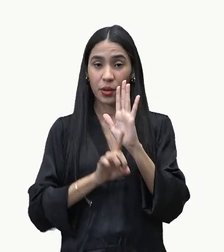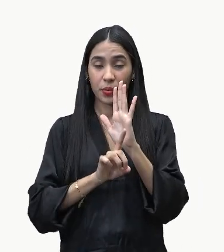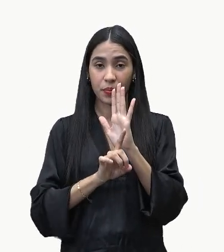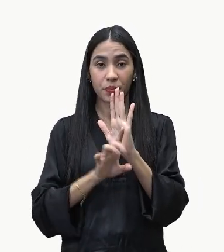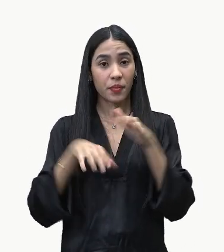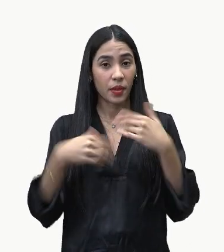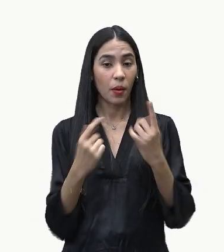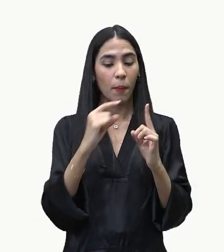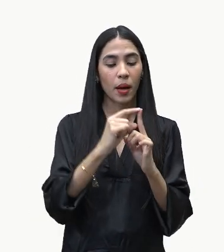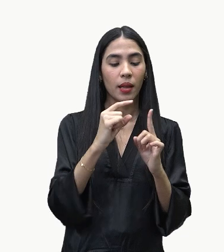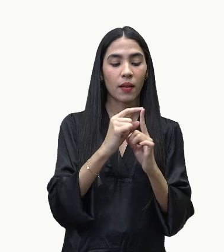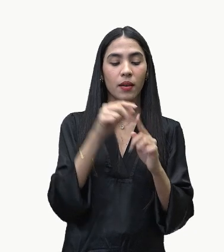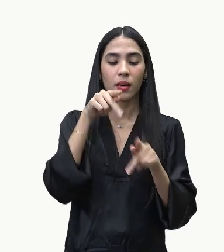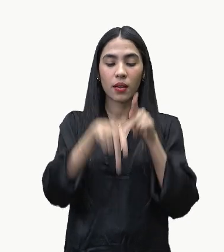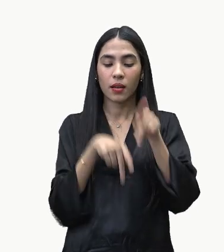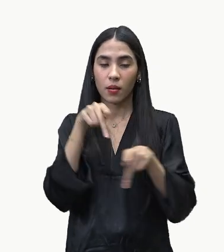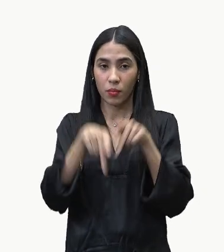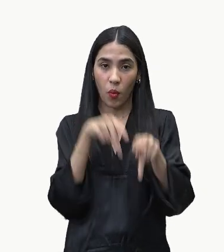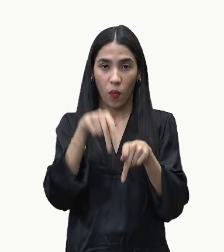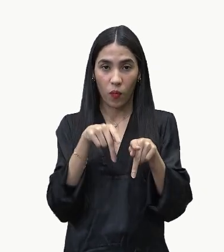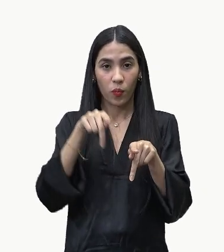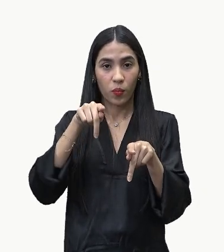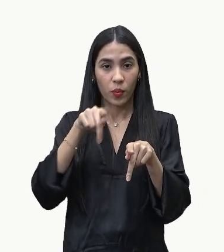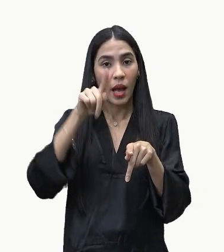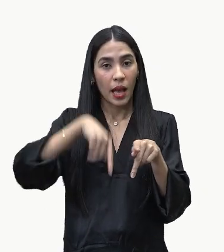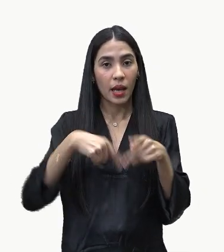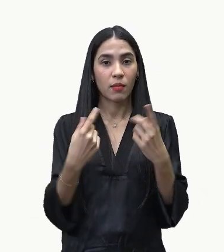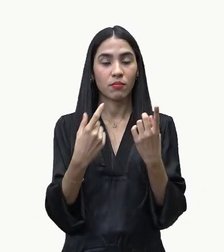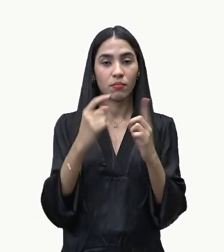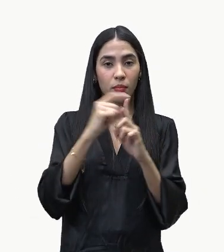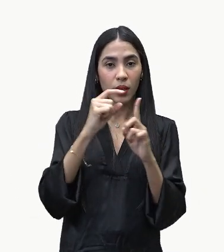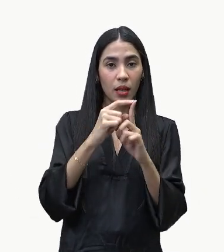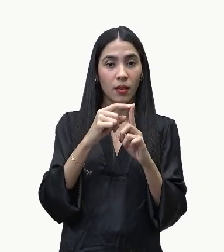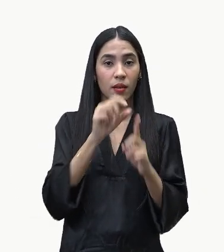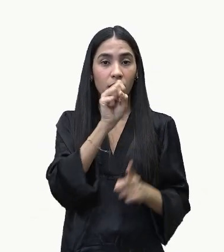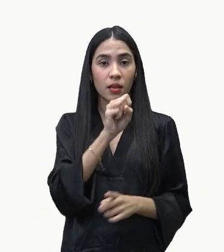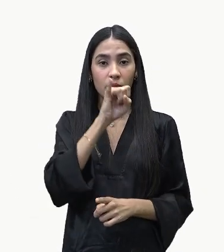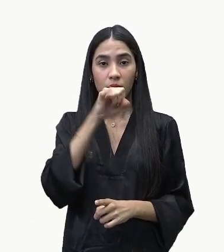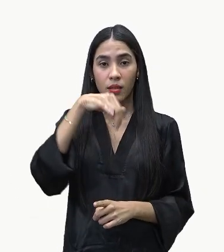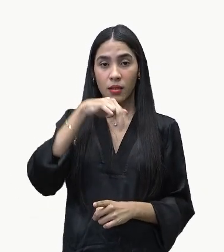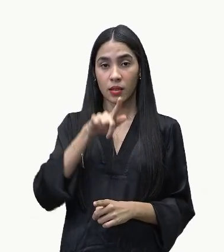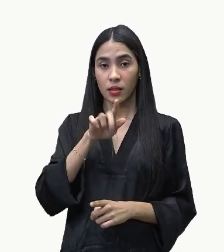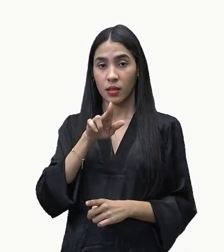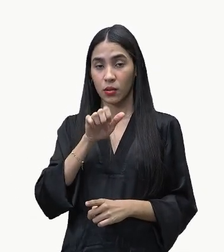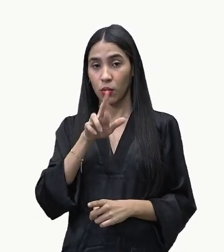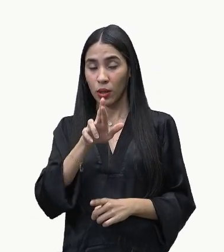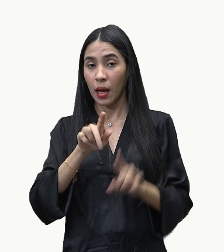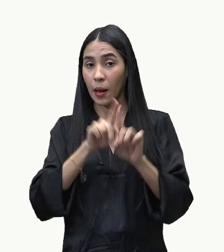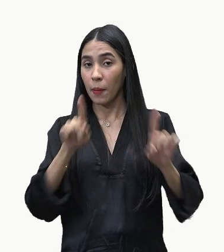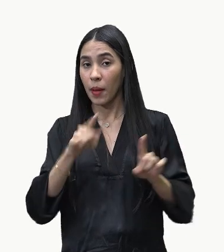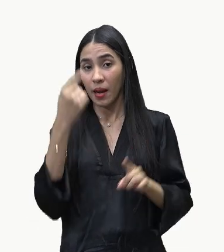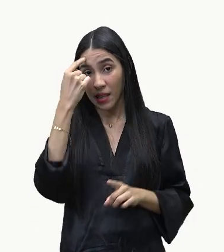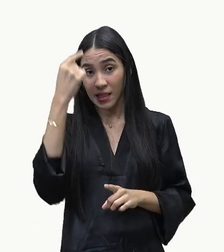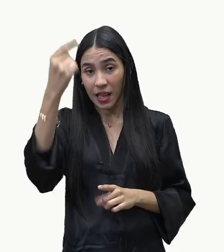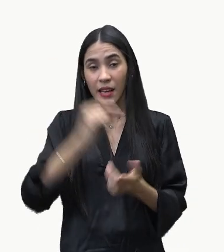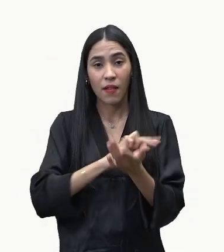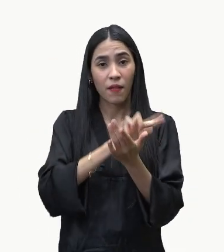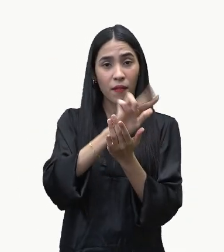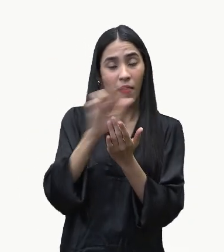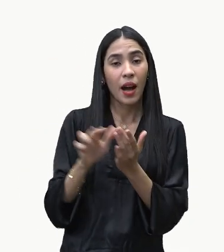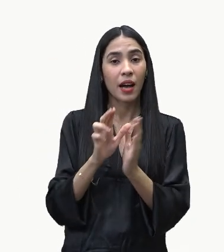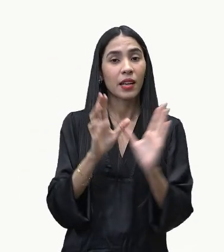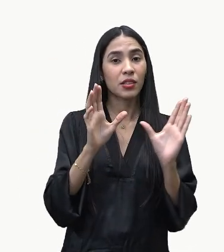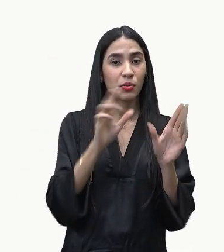Então, a palavra povo é uma palavra no singular, mas remete a uma ideia de muitas pessoas juntas,